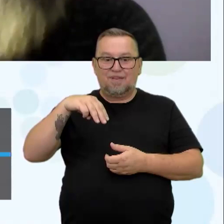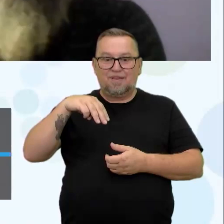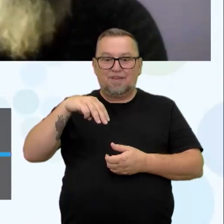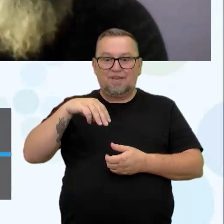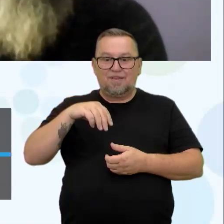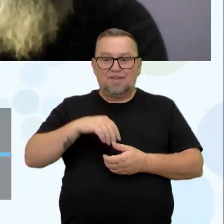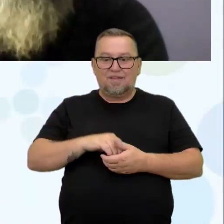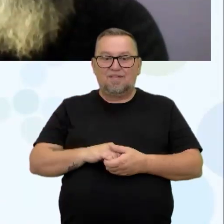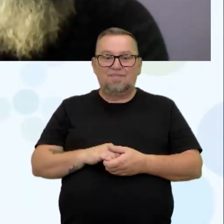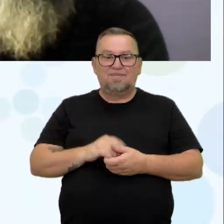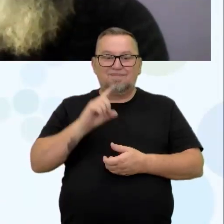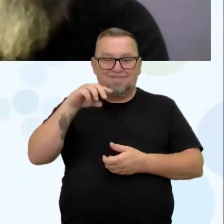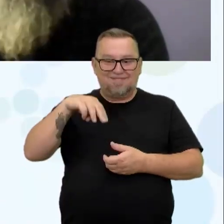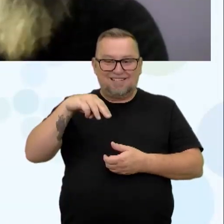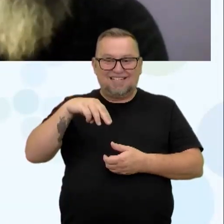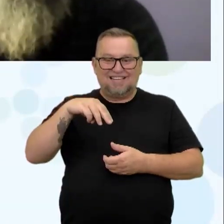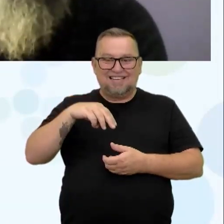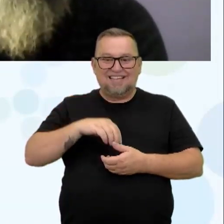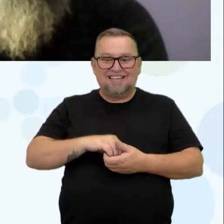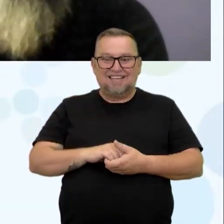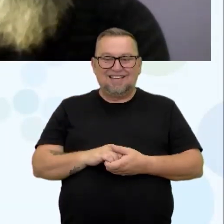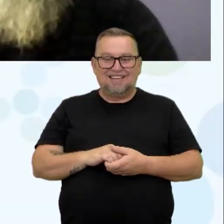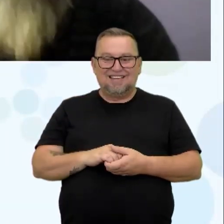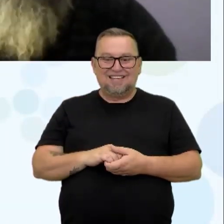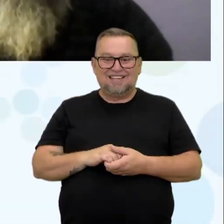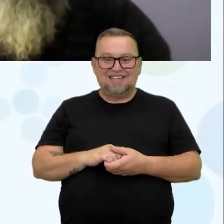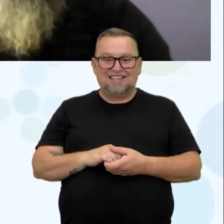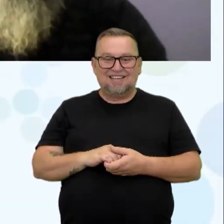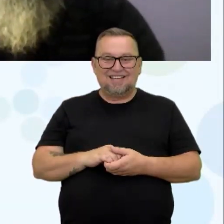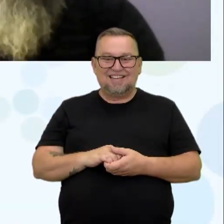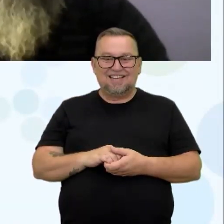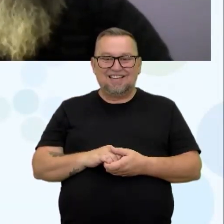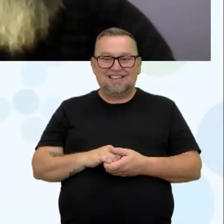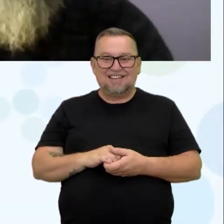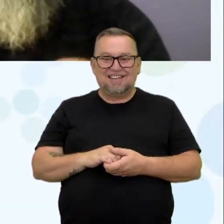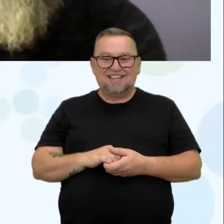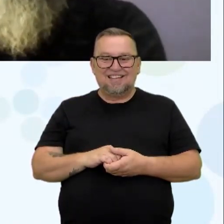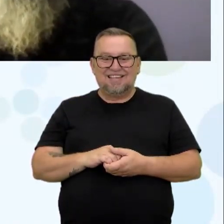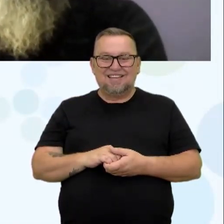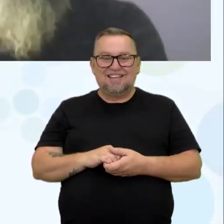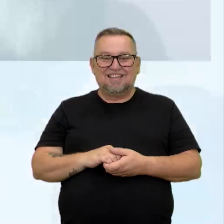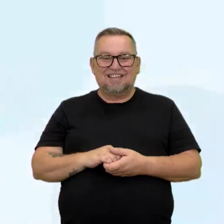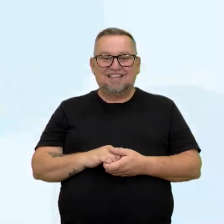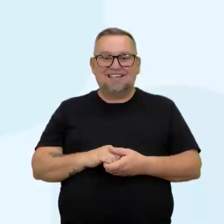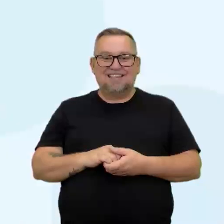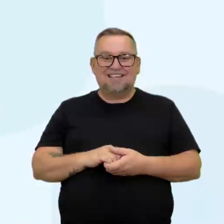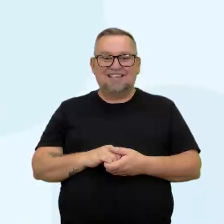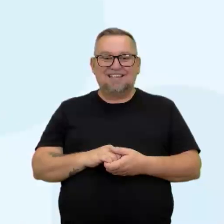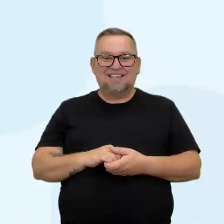você disse? Um minutinho. Um Um minutinho e a minutinho gente tá já bom? volta. Um Um minuto dá, minuto. né? Bora lá.